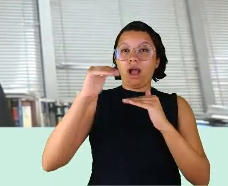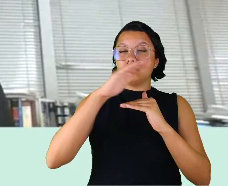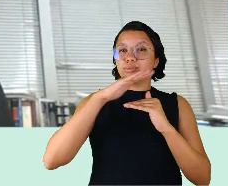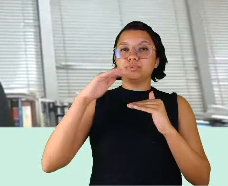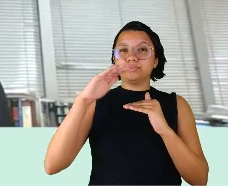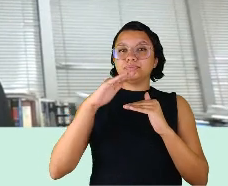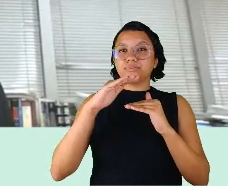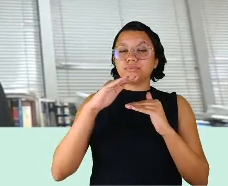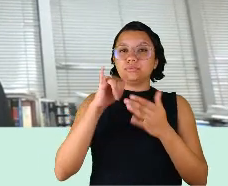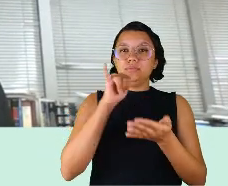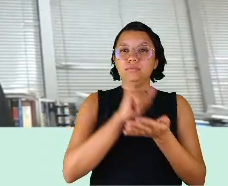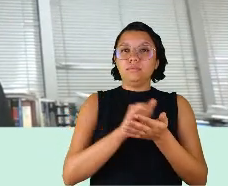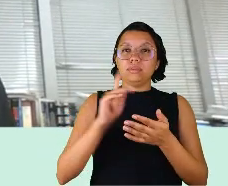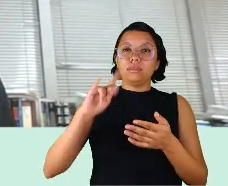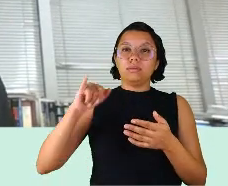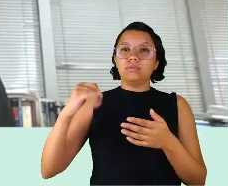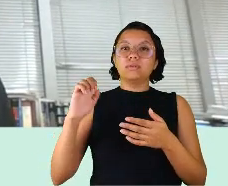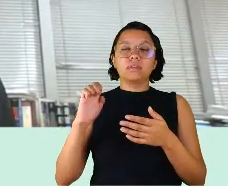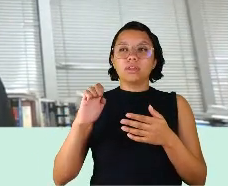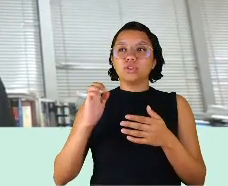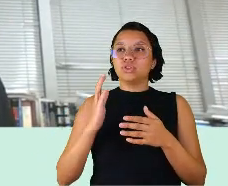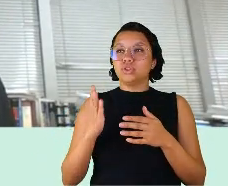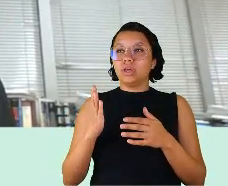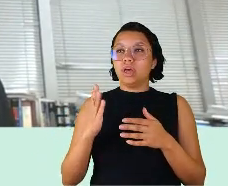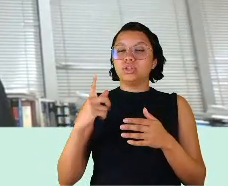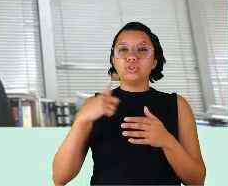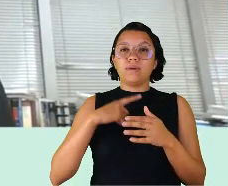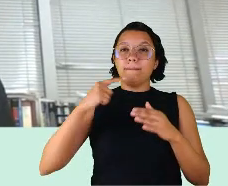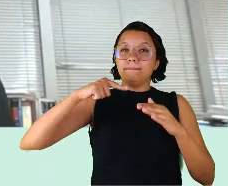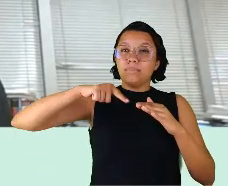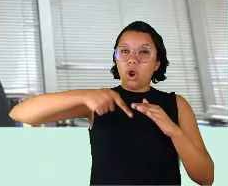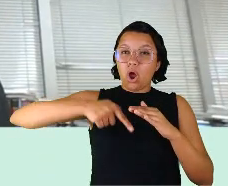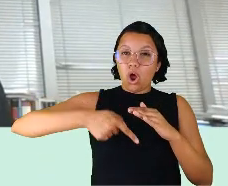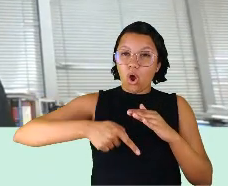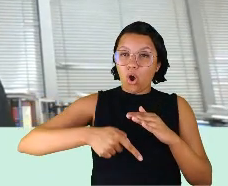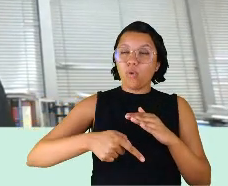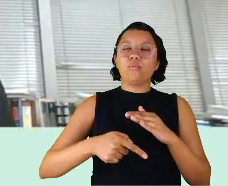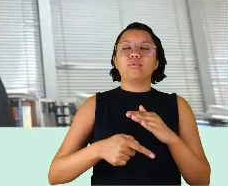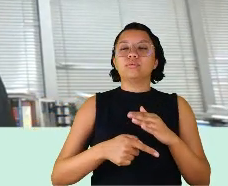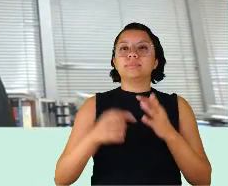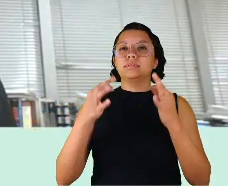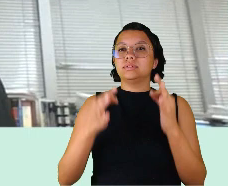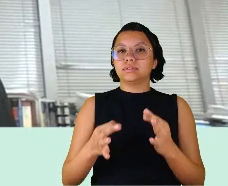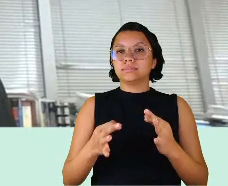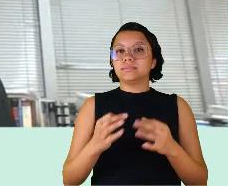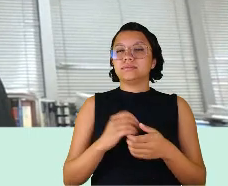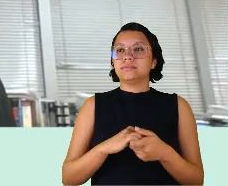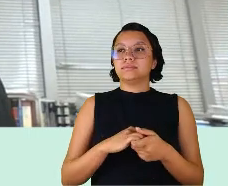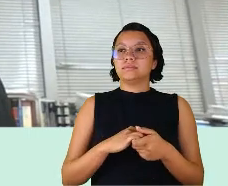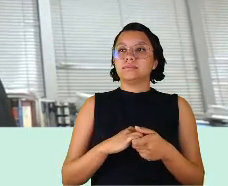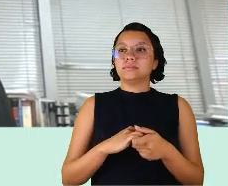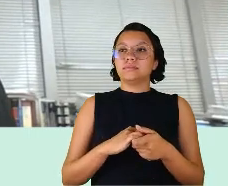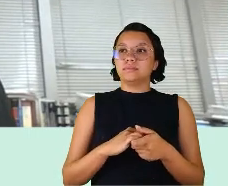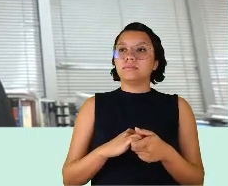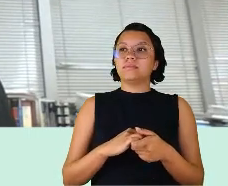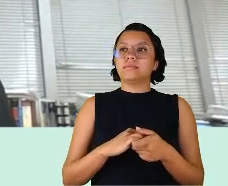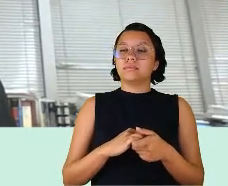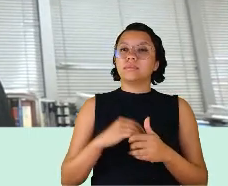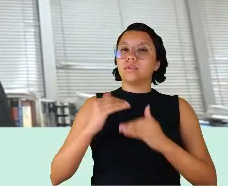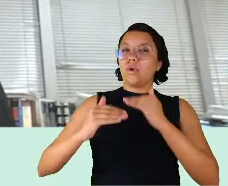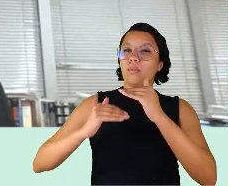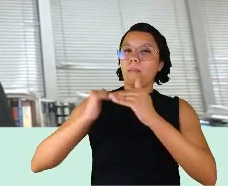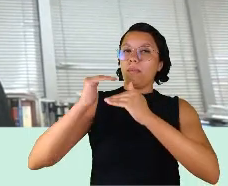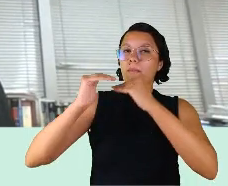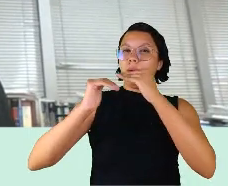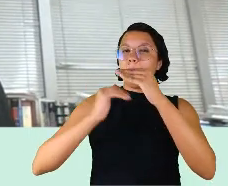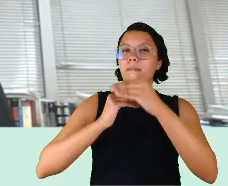a plataforma do PJM estiver profundamente enraizada, né? Ela está cada vez mais ganhando